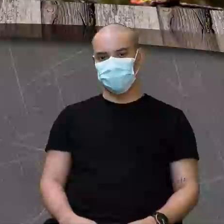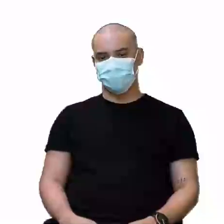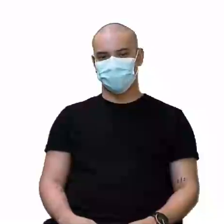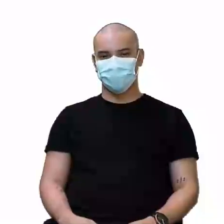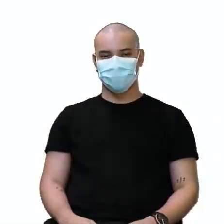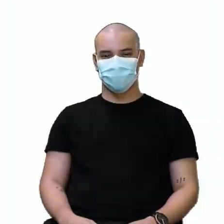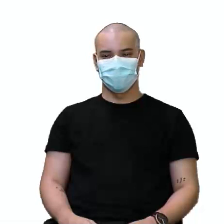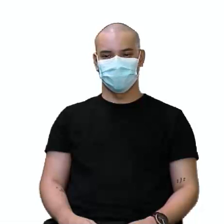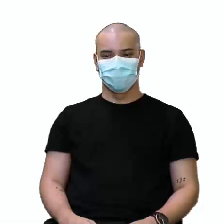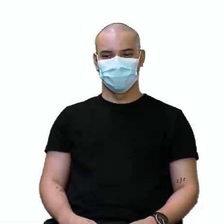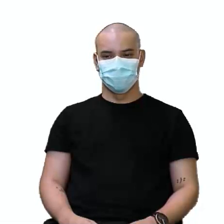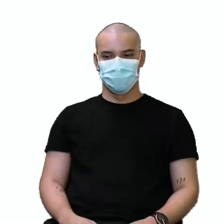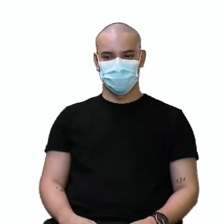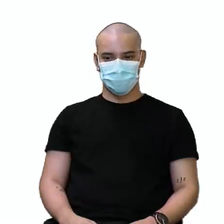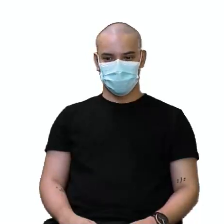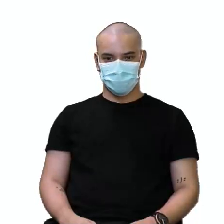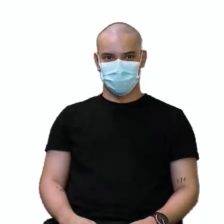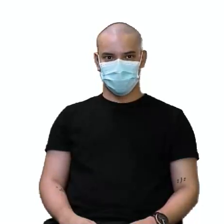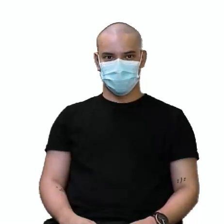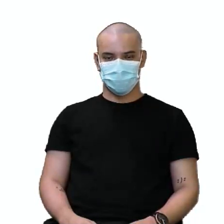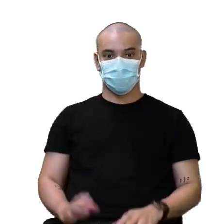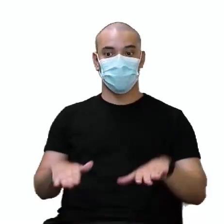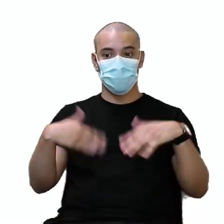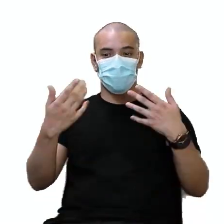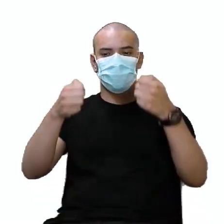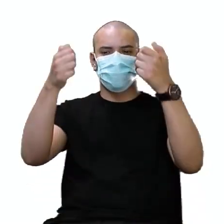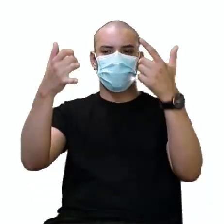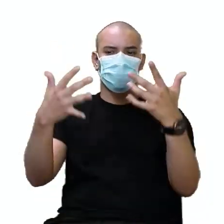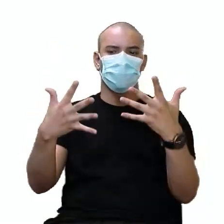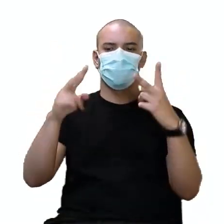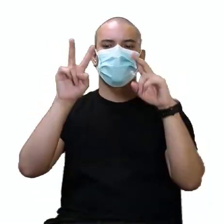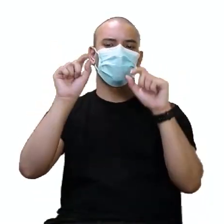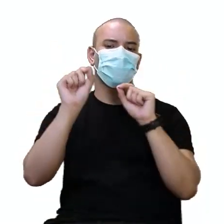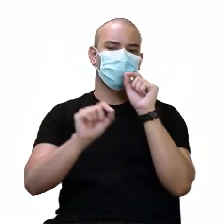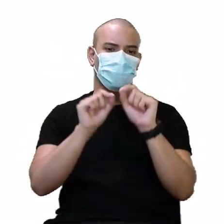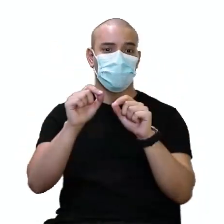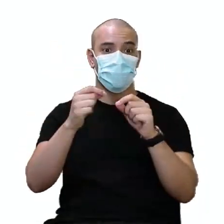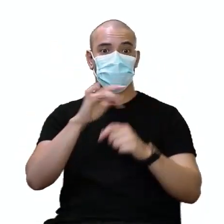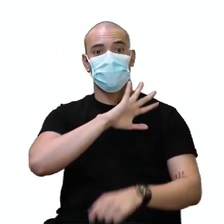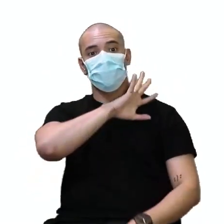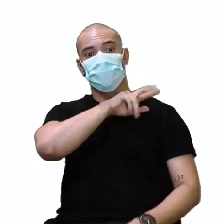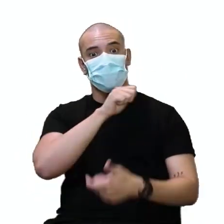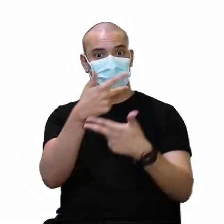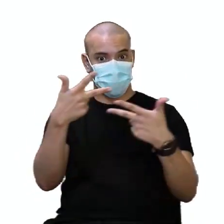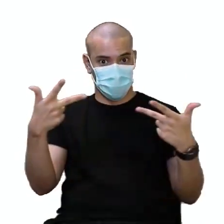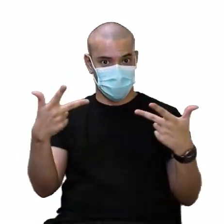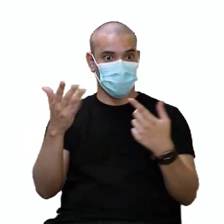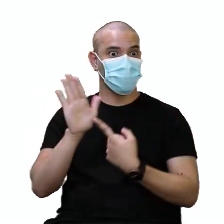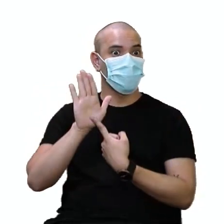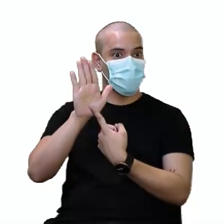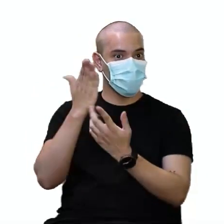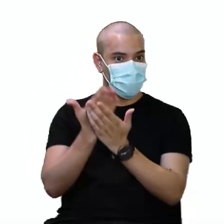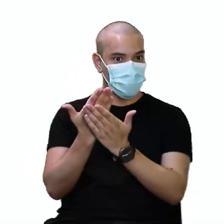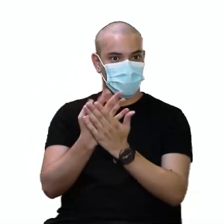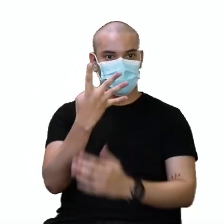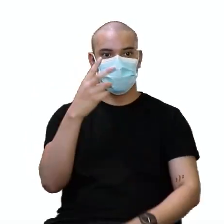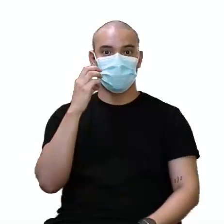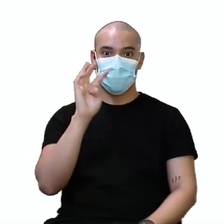Plim. Aê! Então nós vamos falar sobre animais e evolução. Deixa eu mostrar aqui qual é a aula, né?